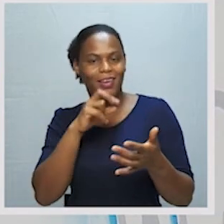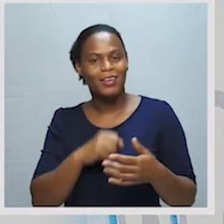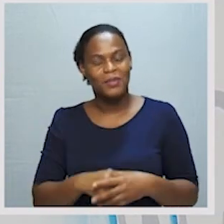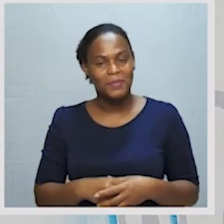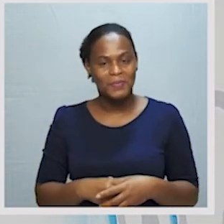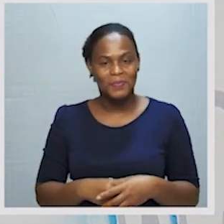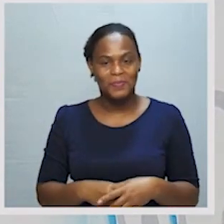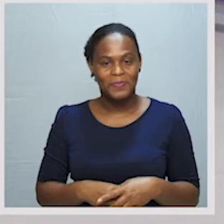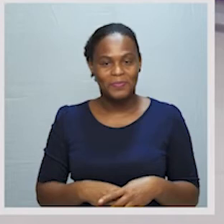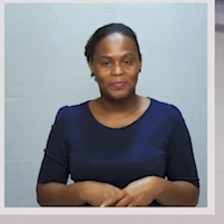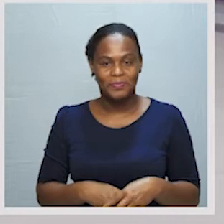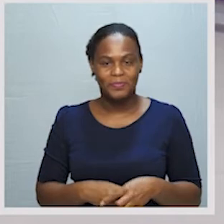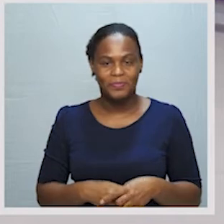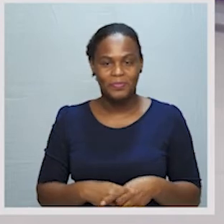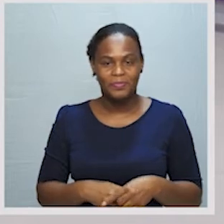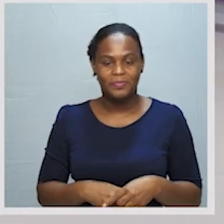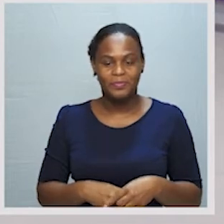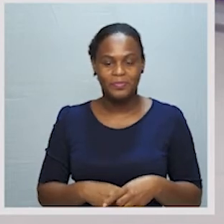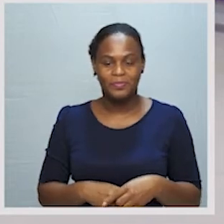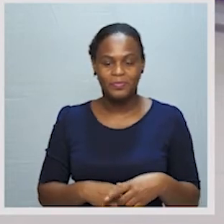o apontamento.